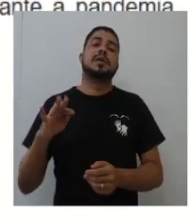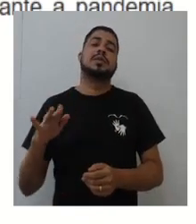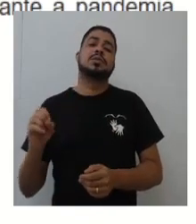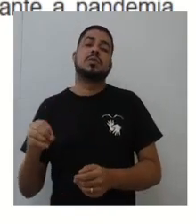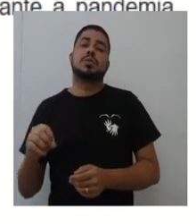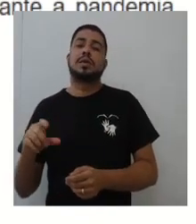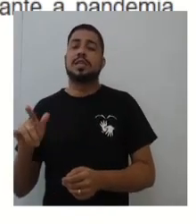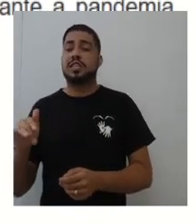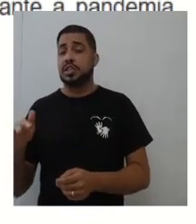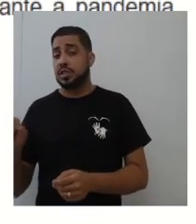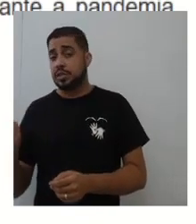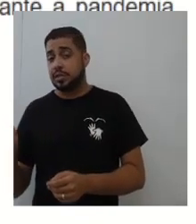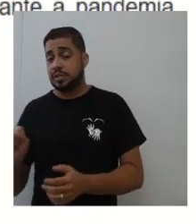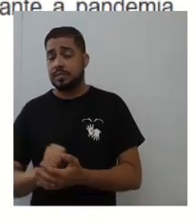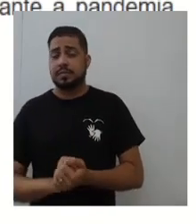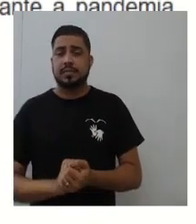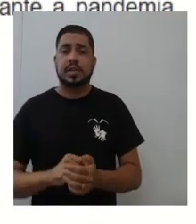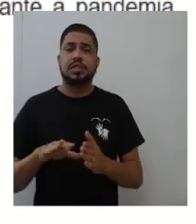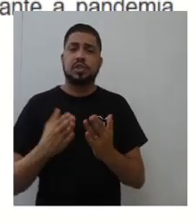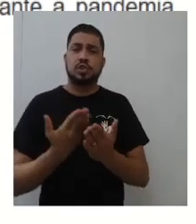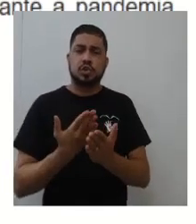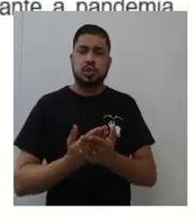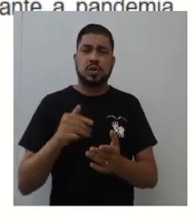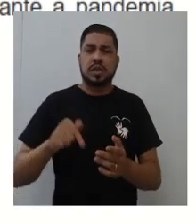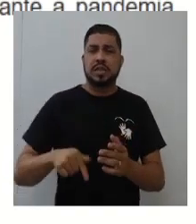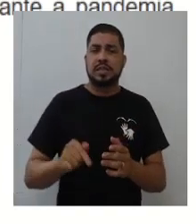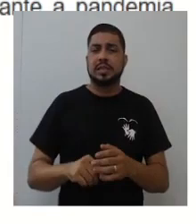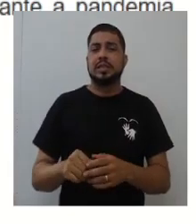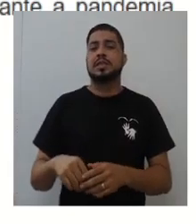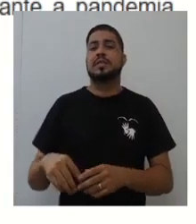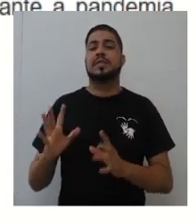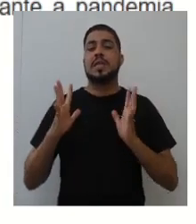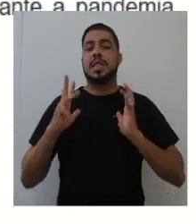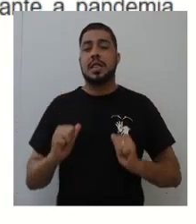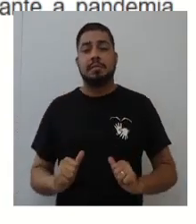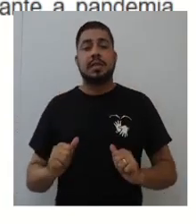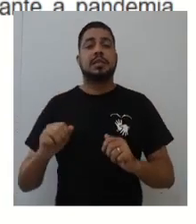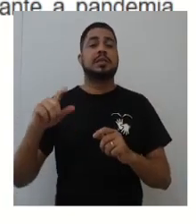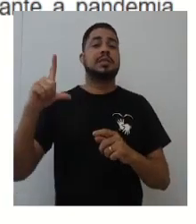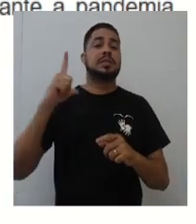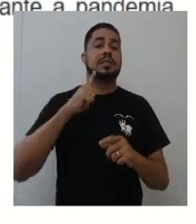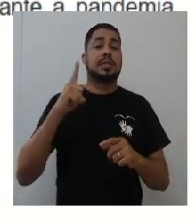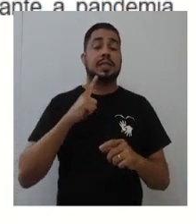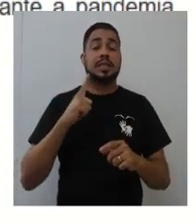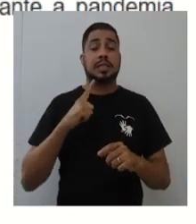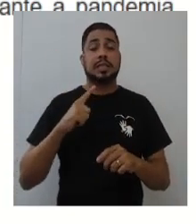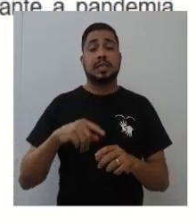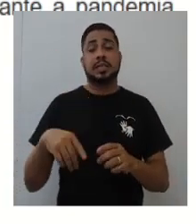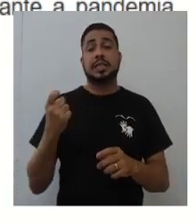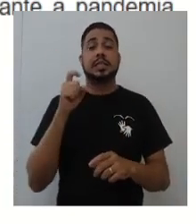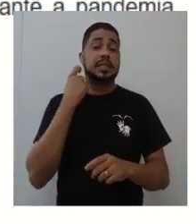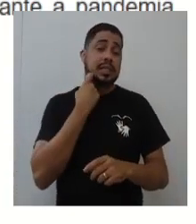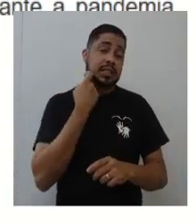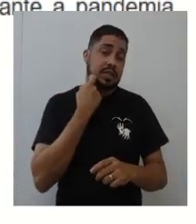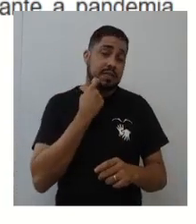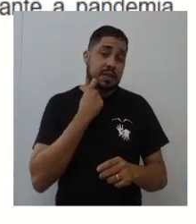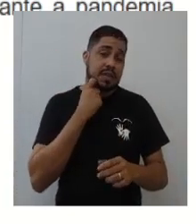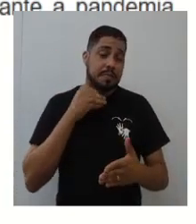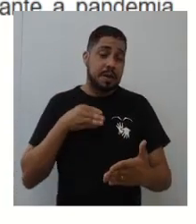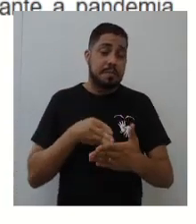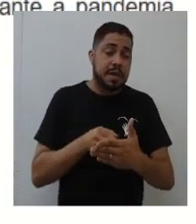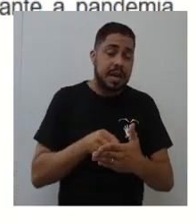escolas municipais de Goiânia, no Grande Recife, serão higienizadas na sexta-feira como forma de contenção ao avanço do